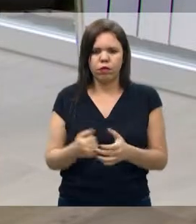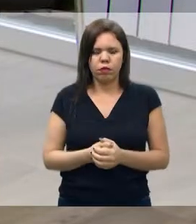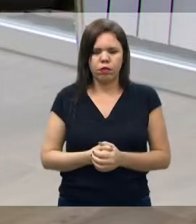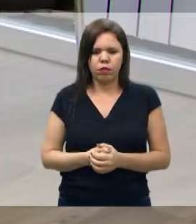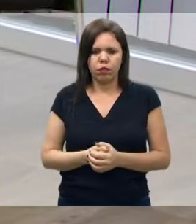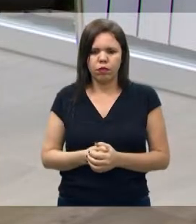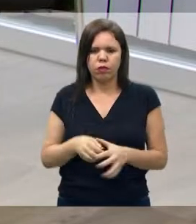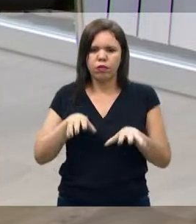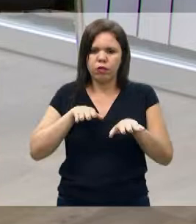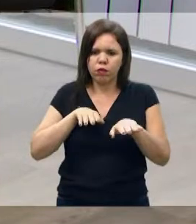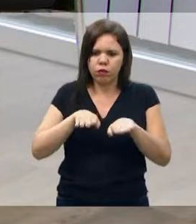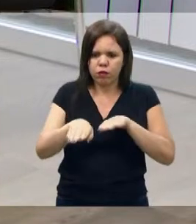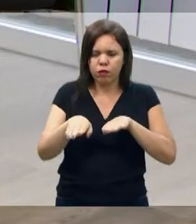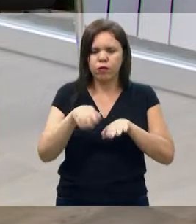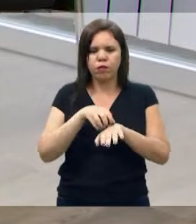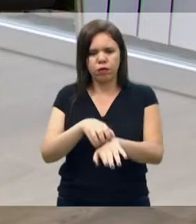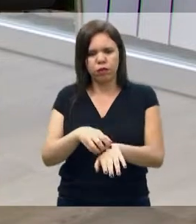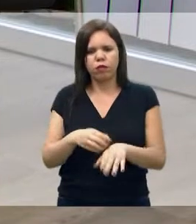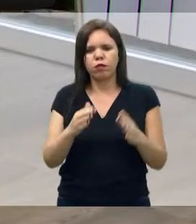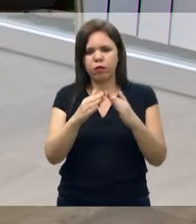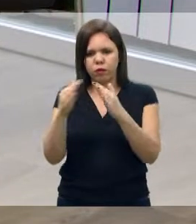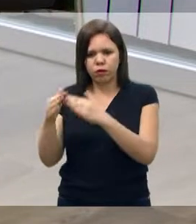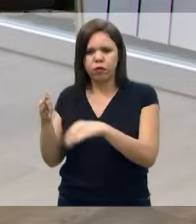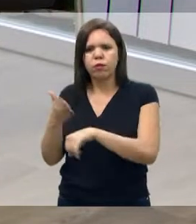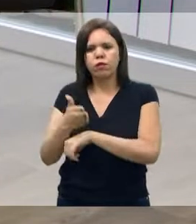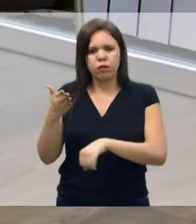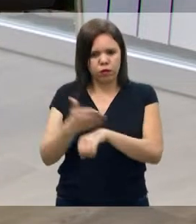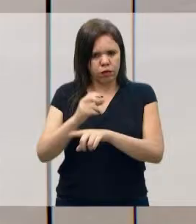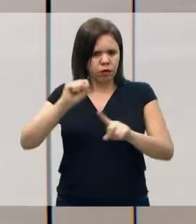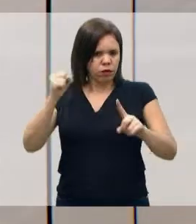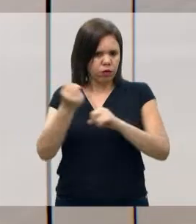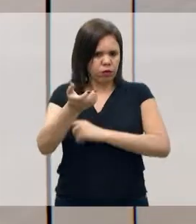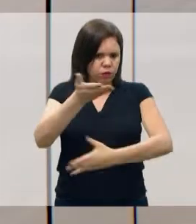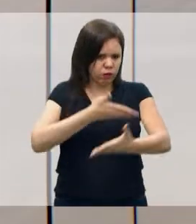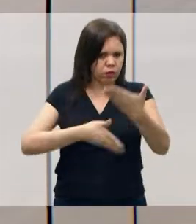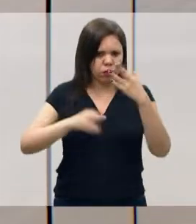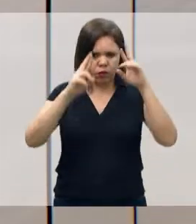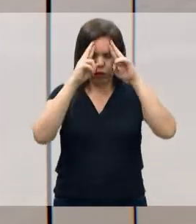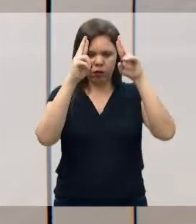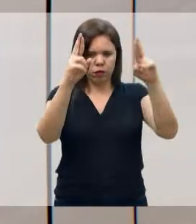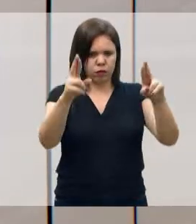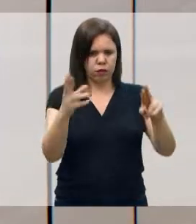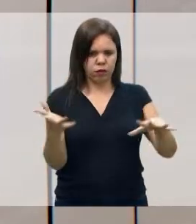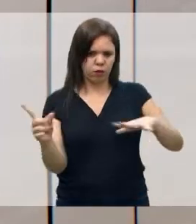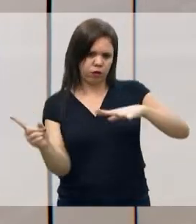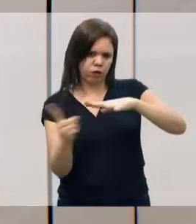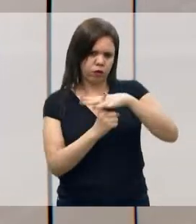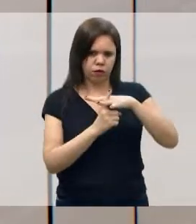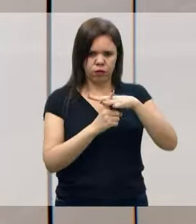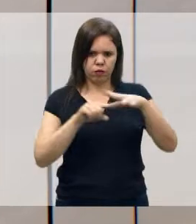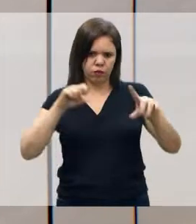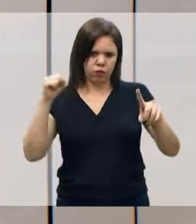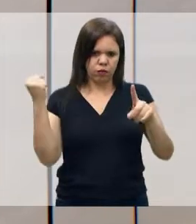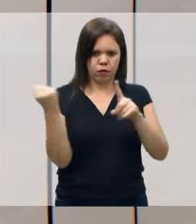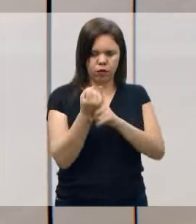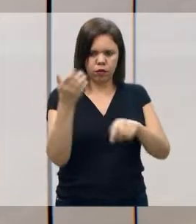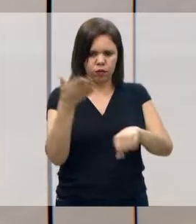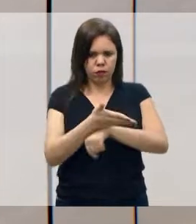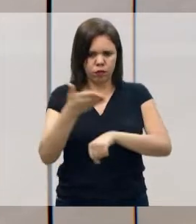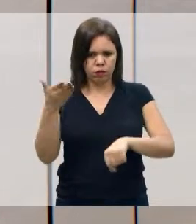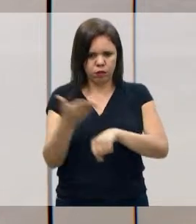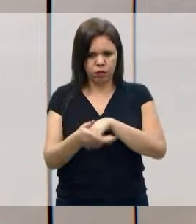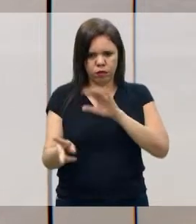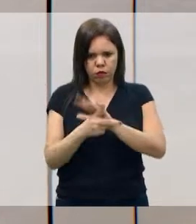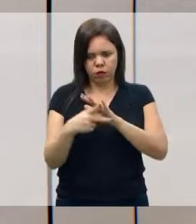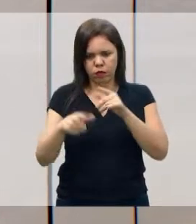edifícios, transportes, habitação, participação social, respeito e integração social, participação cívica